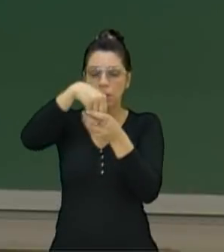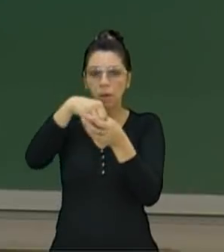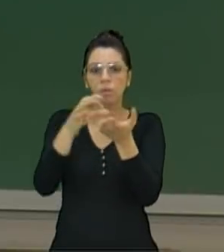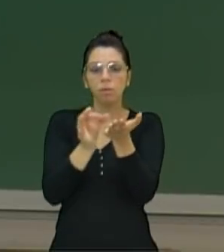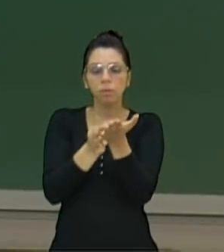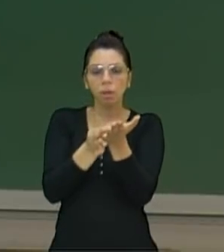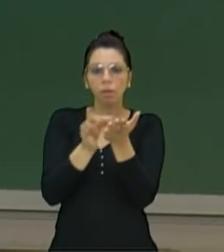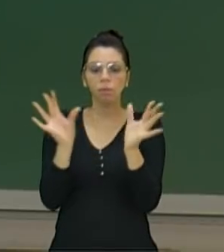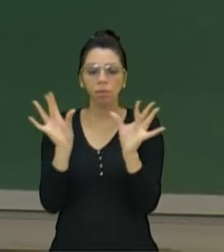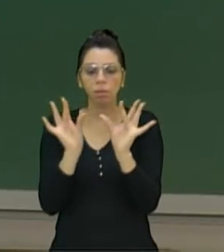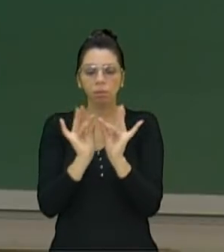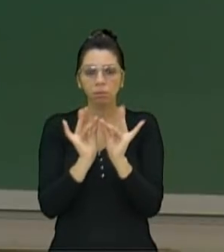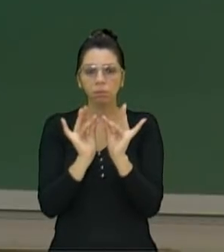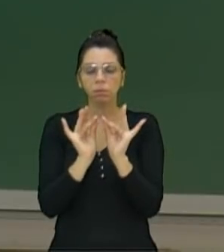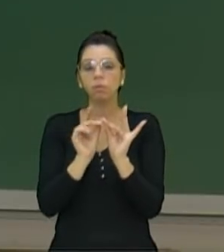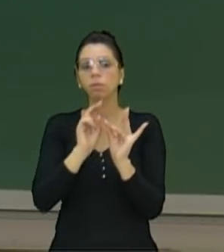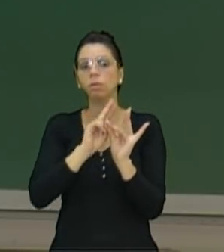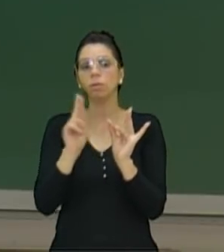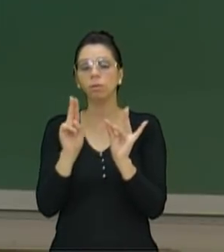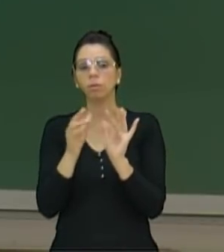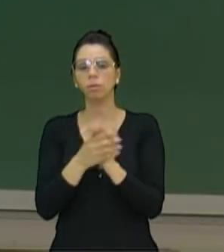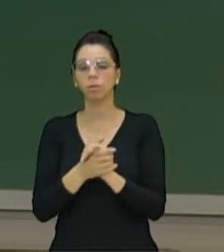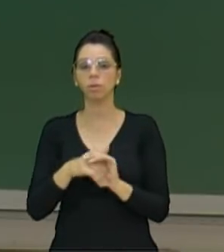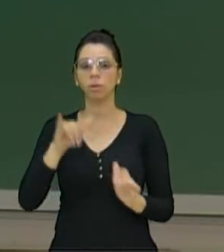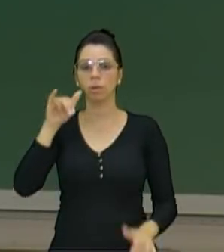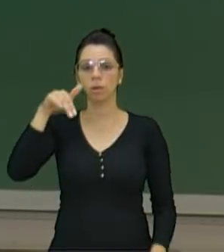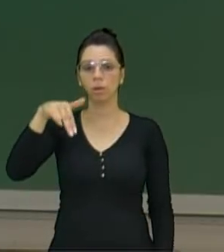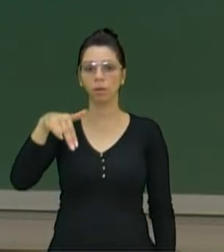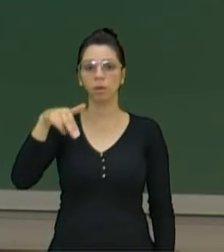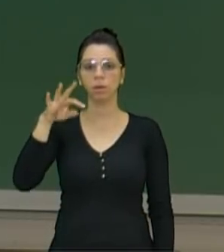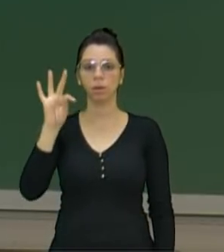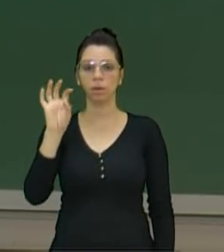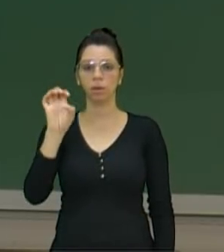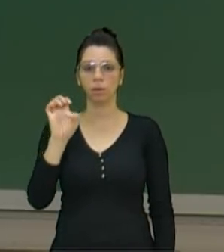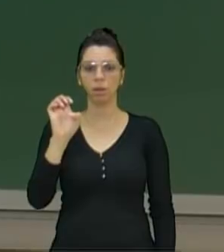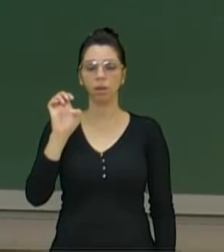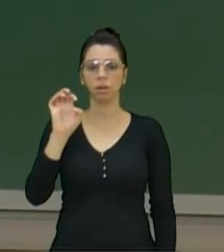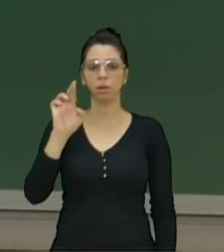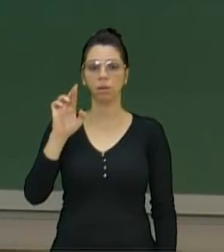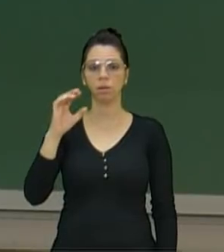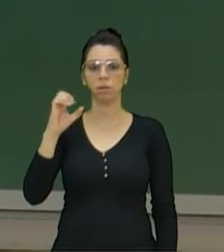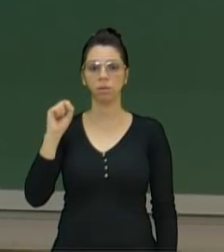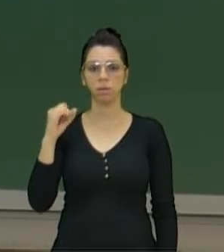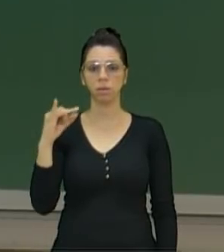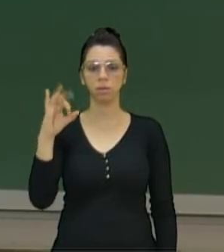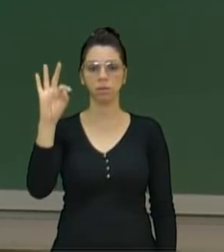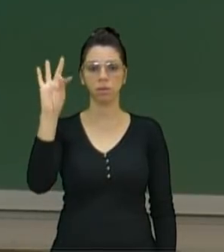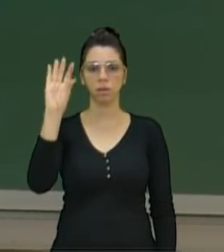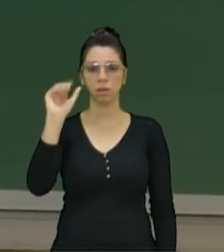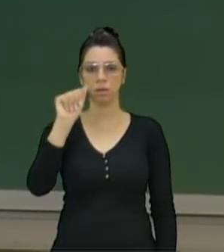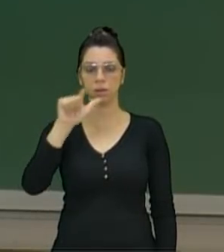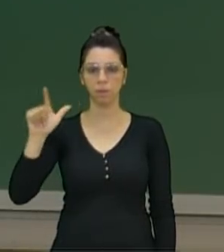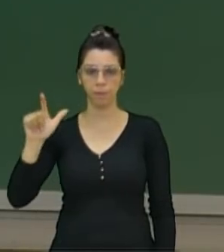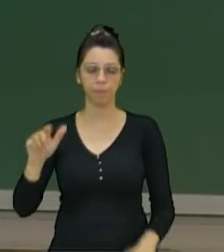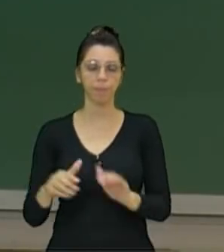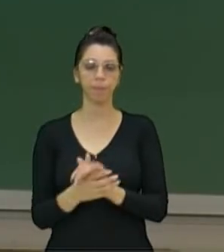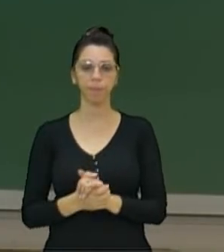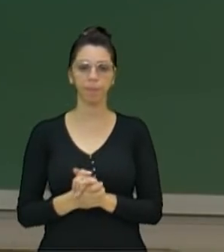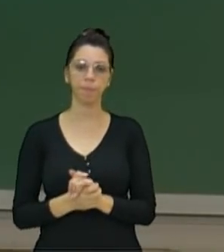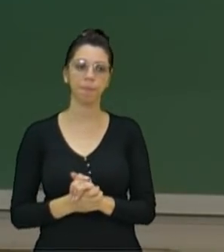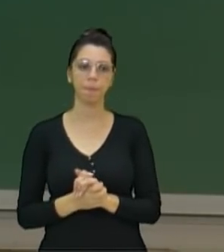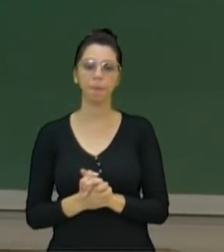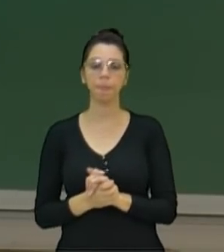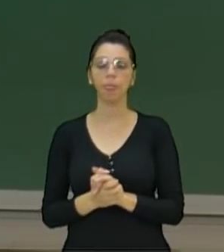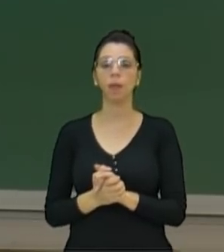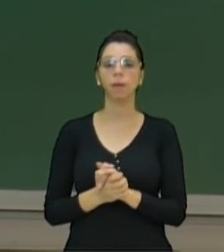ali, tá? Esse líquido é chamado de intersticial, um líquido entre as células. Todo esse líquido que está passando